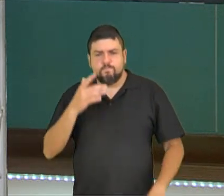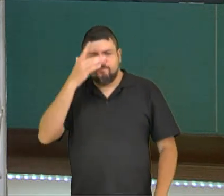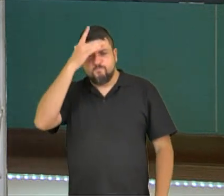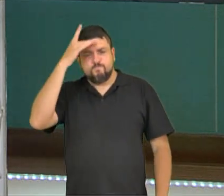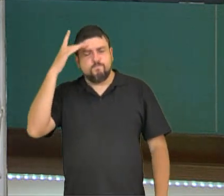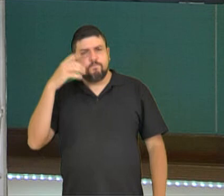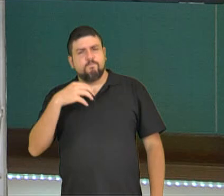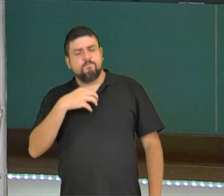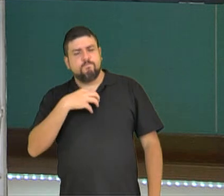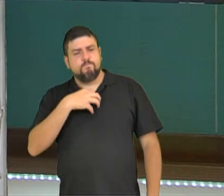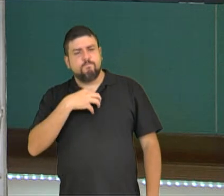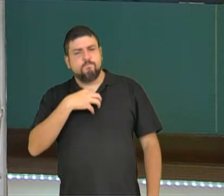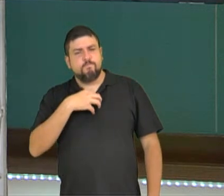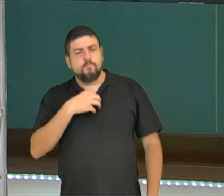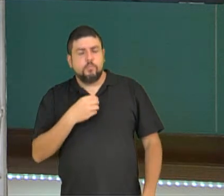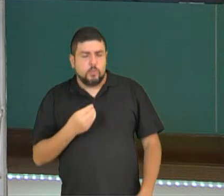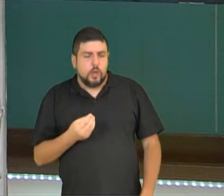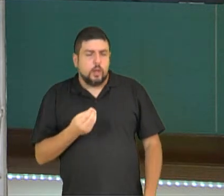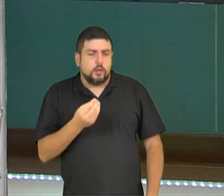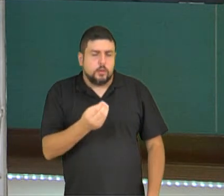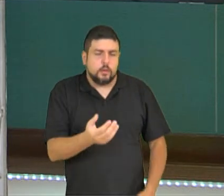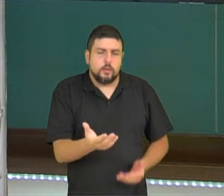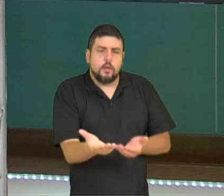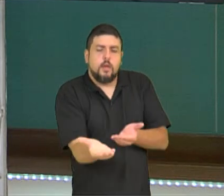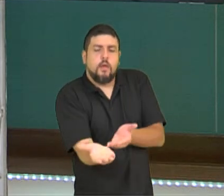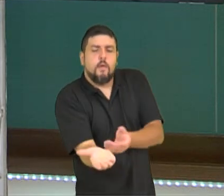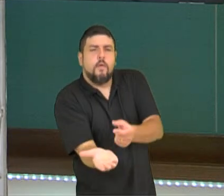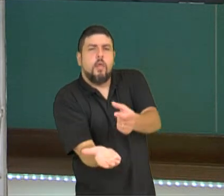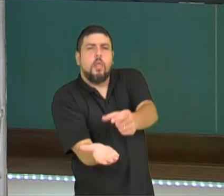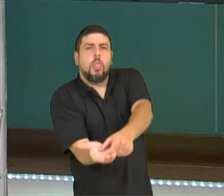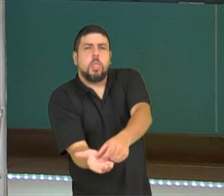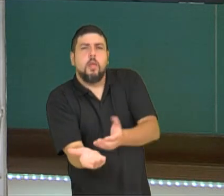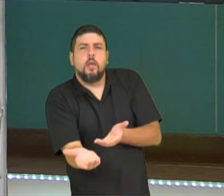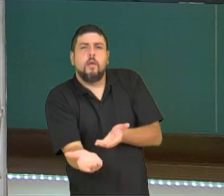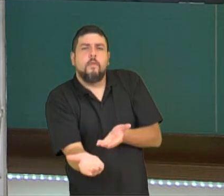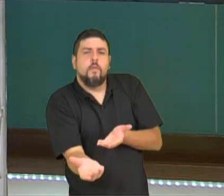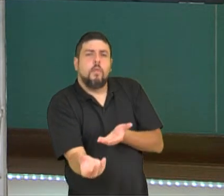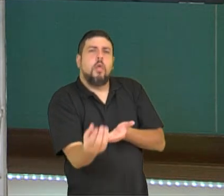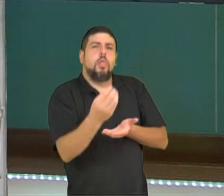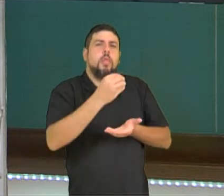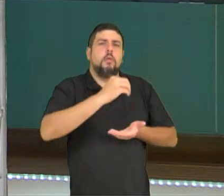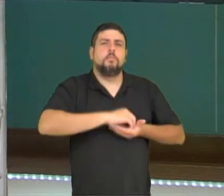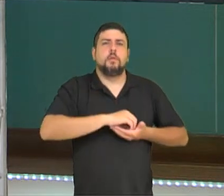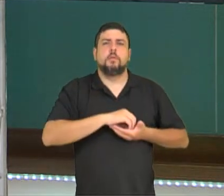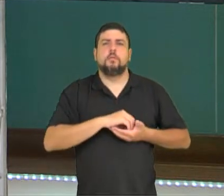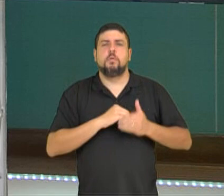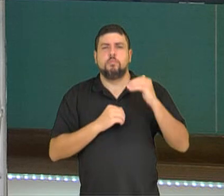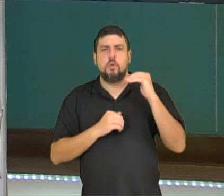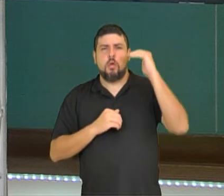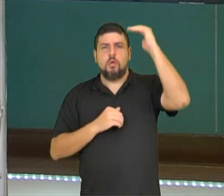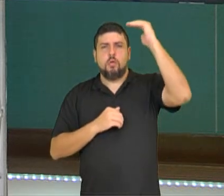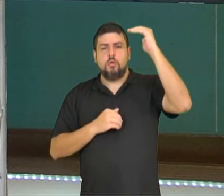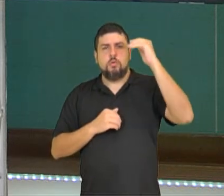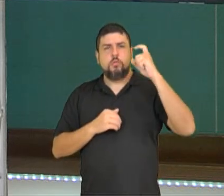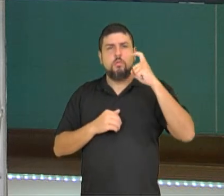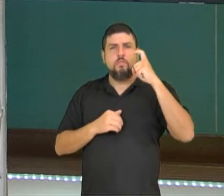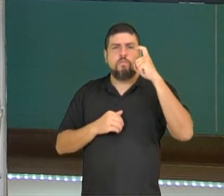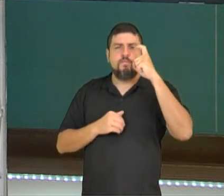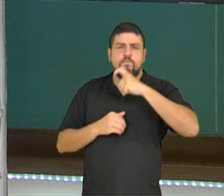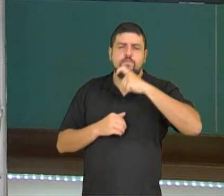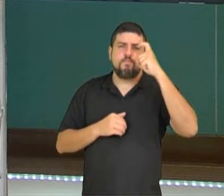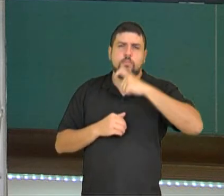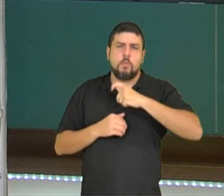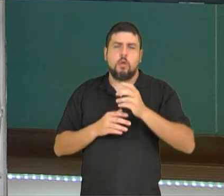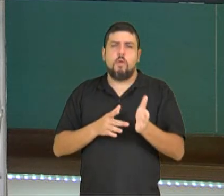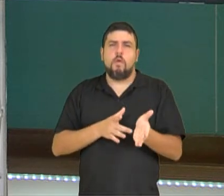compadeceu e ajudou, deu uma esmola para essa criança. E no fim acabou ajudando um adulto que se